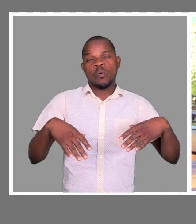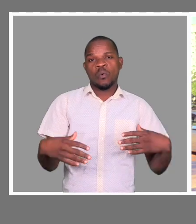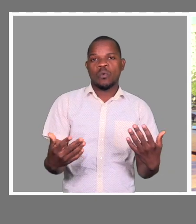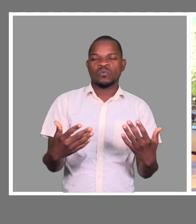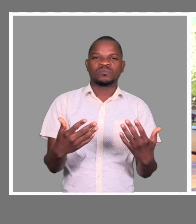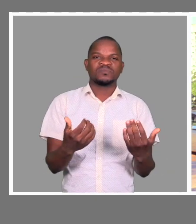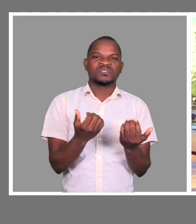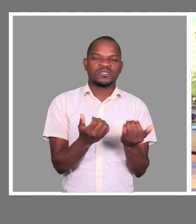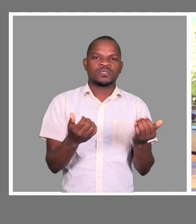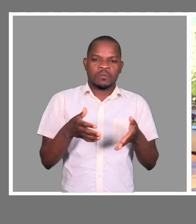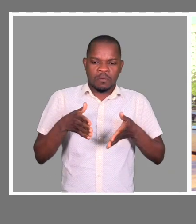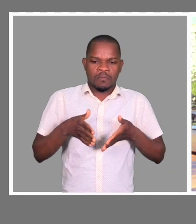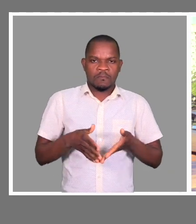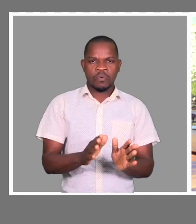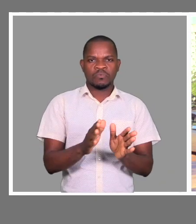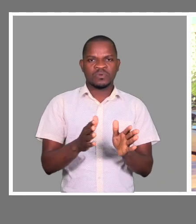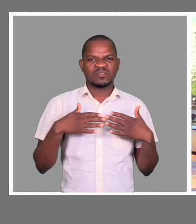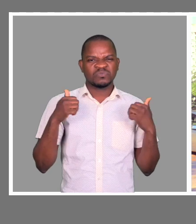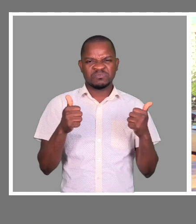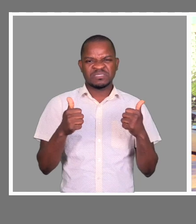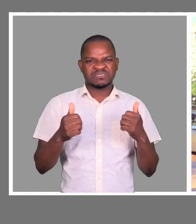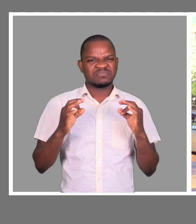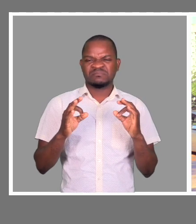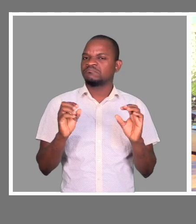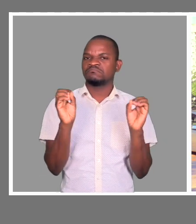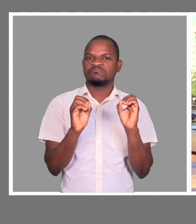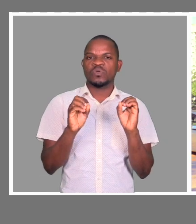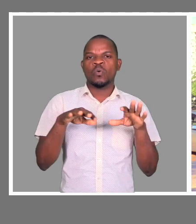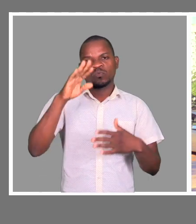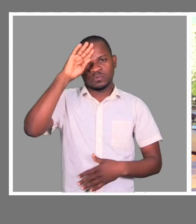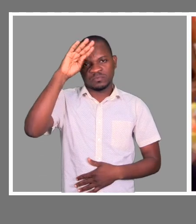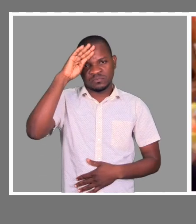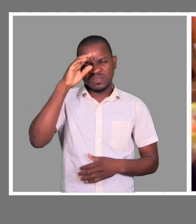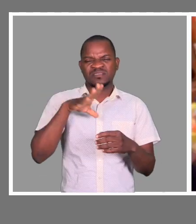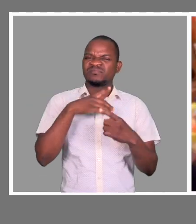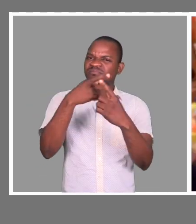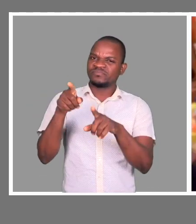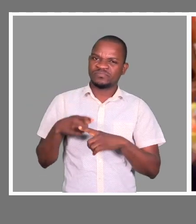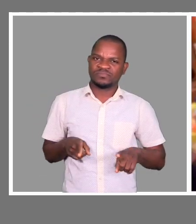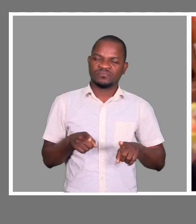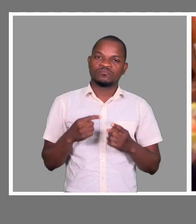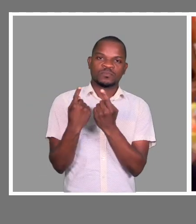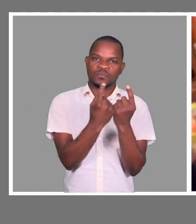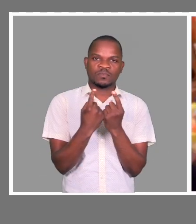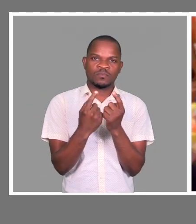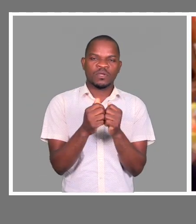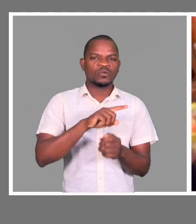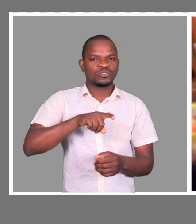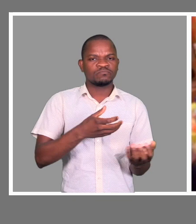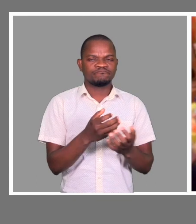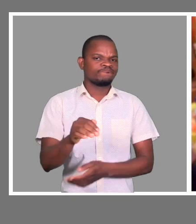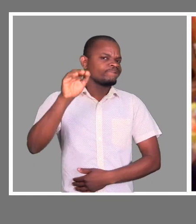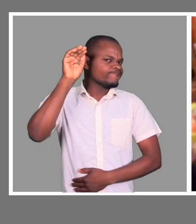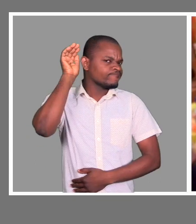várias situações e que nós estamos ali para ouvir este grito de socorro e trazer aquilo que é